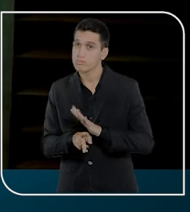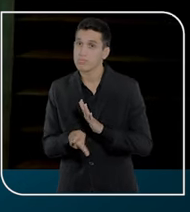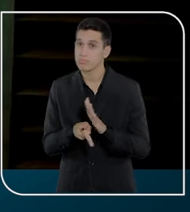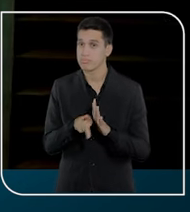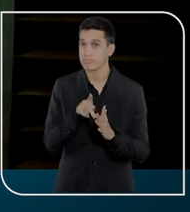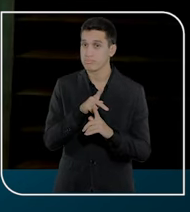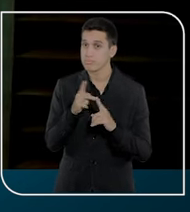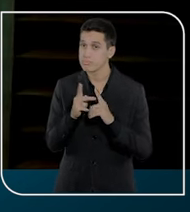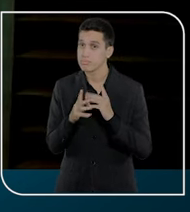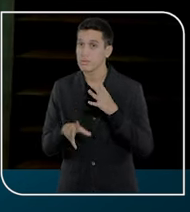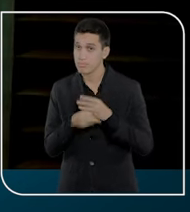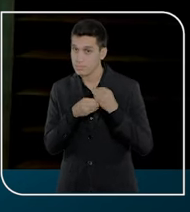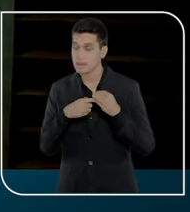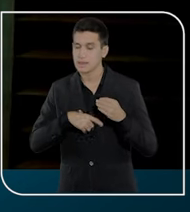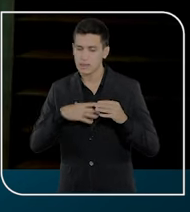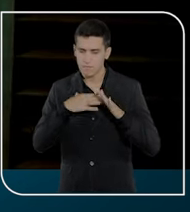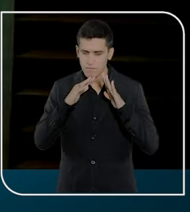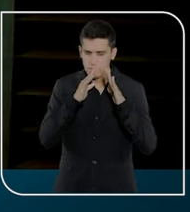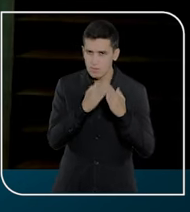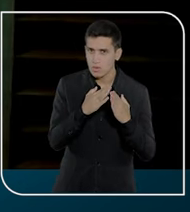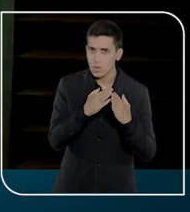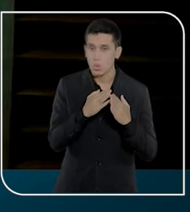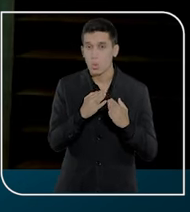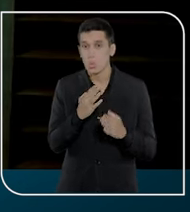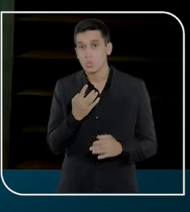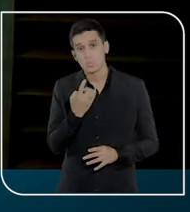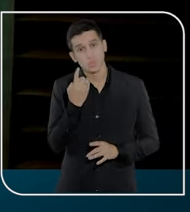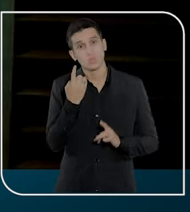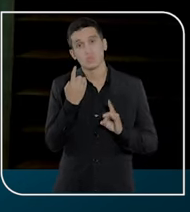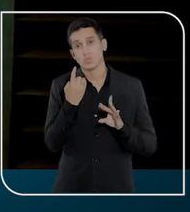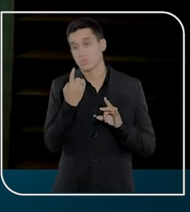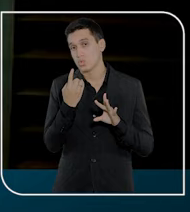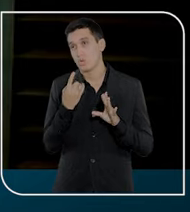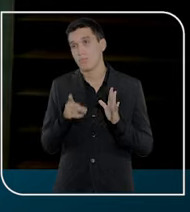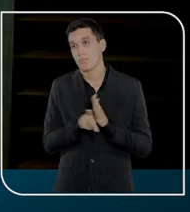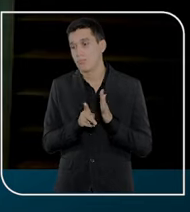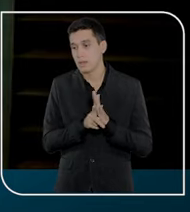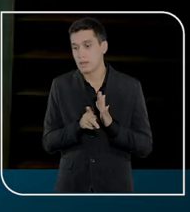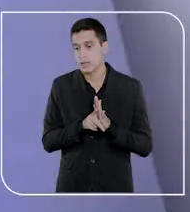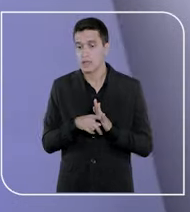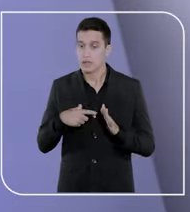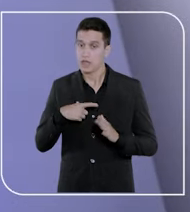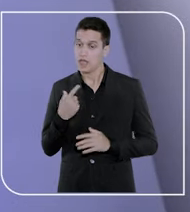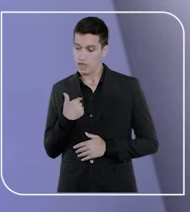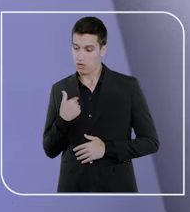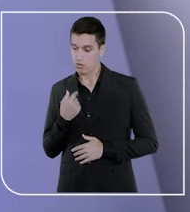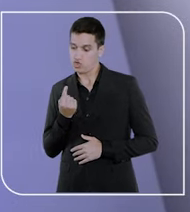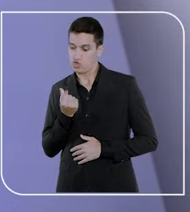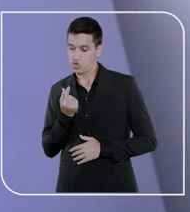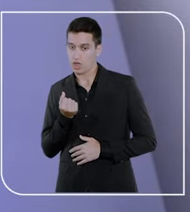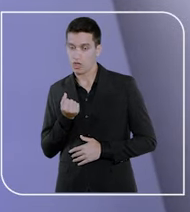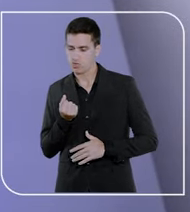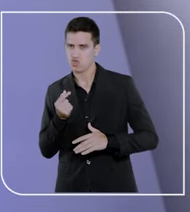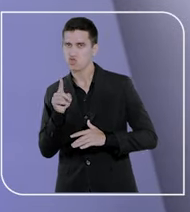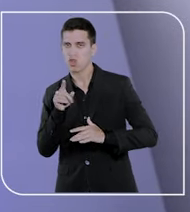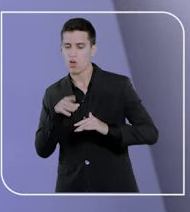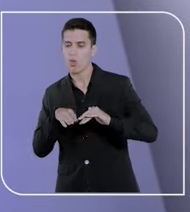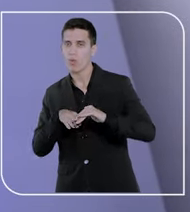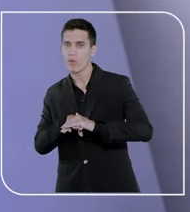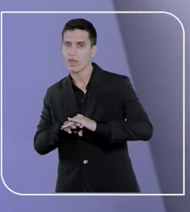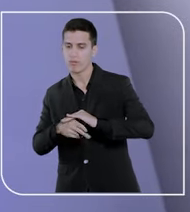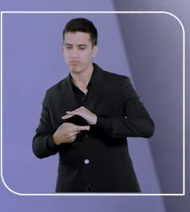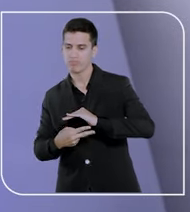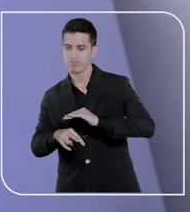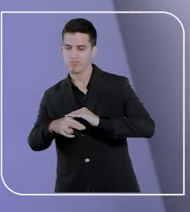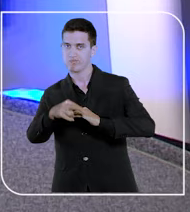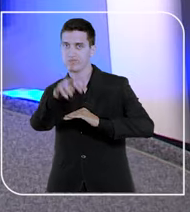por objetivo única e exclusivamente fazer investimento, aí ele vai entrar naquele cálculo dos 40 salários